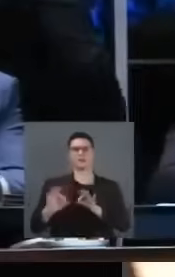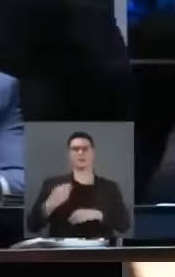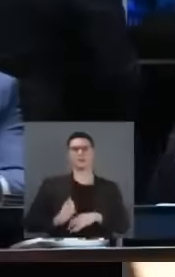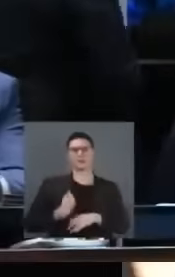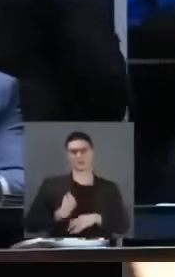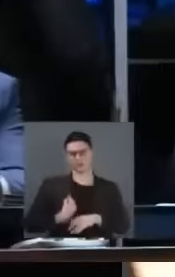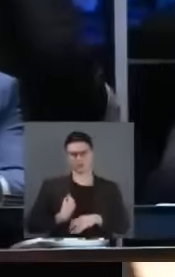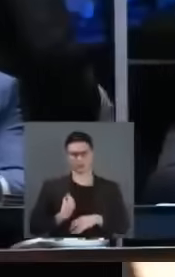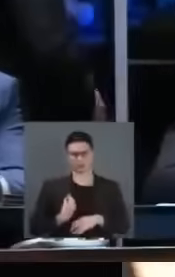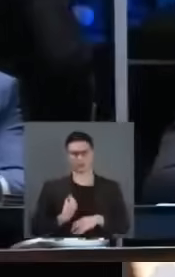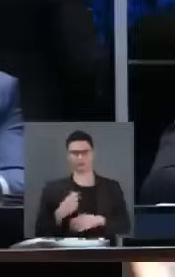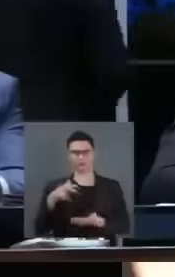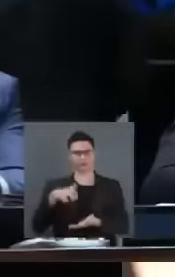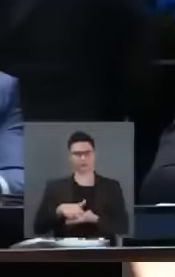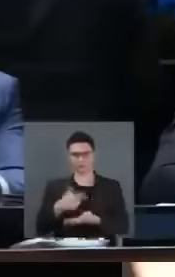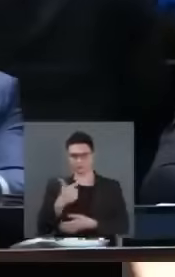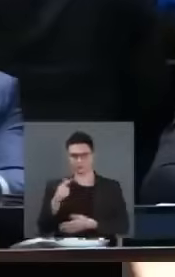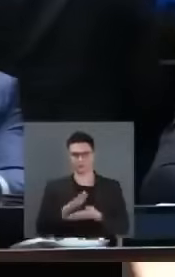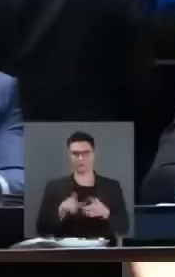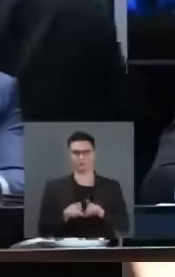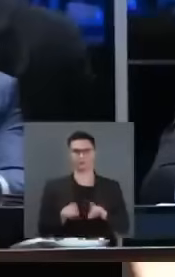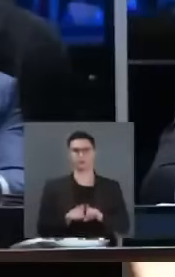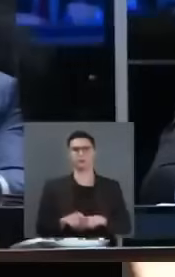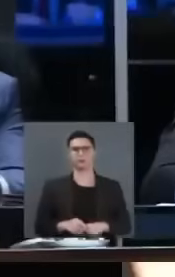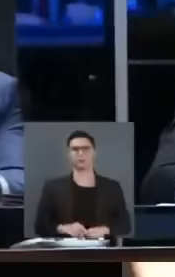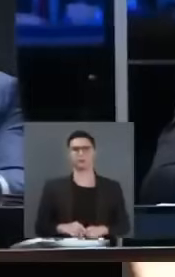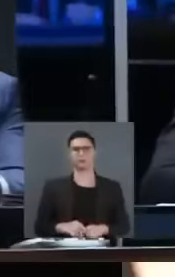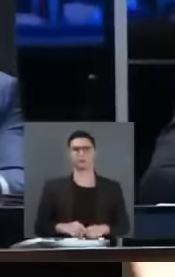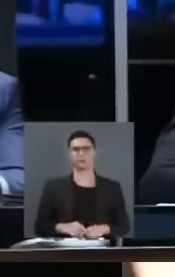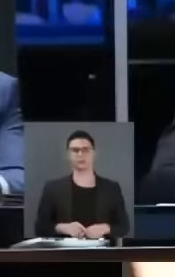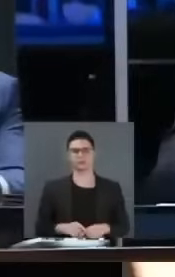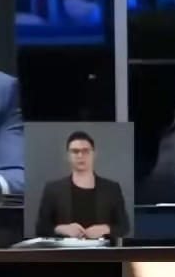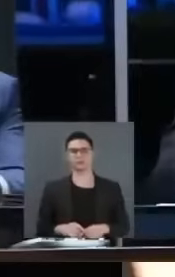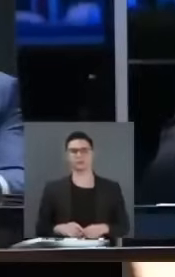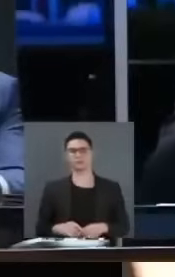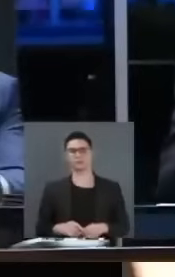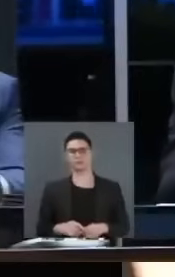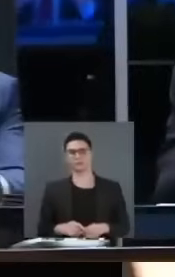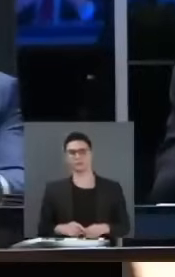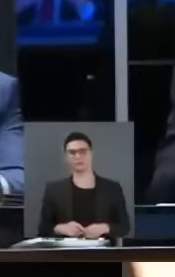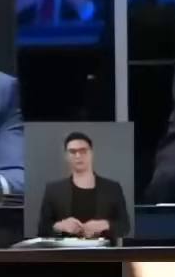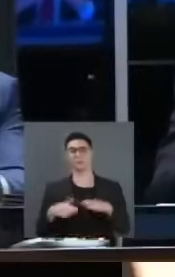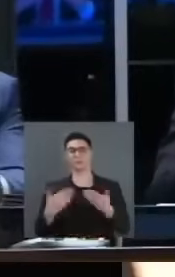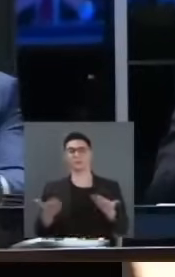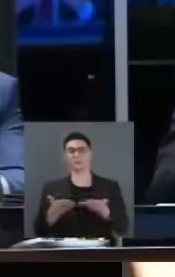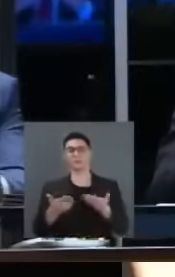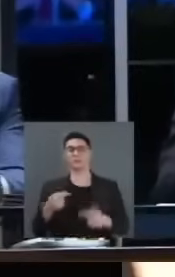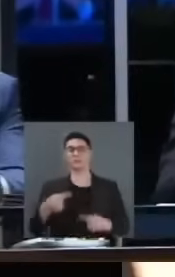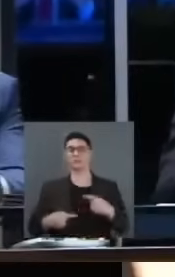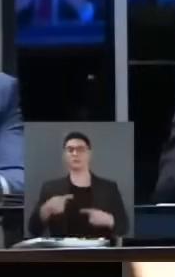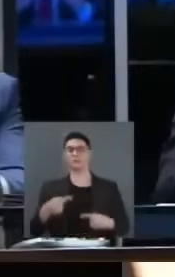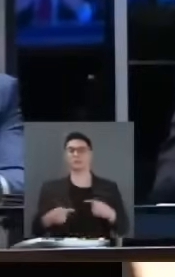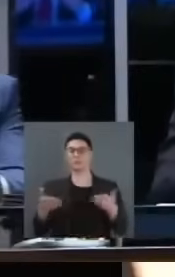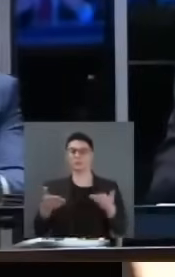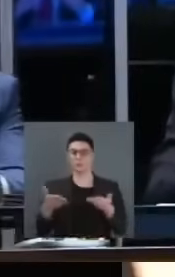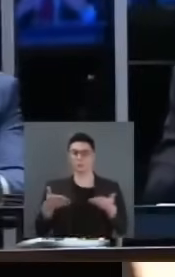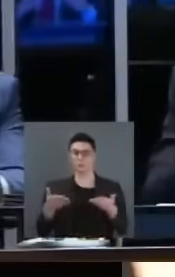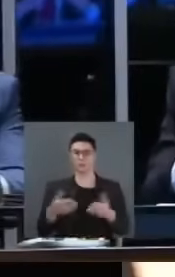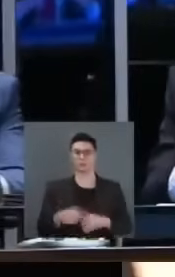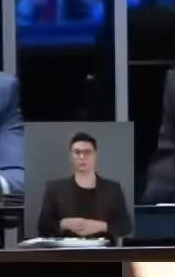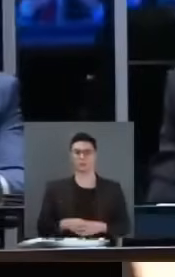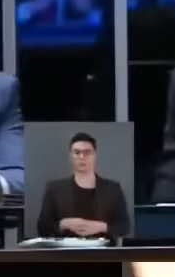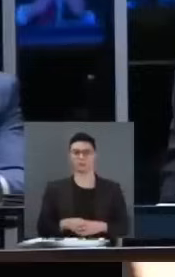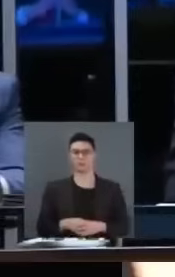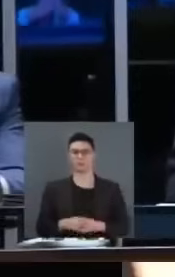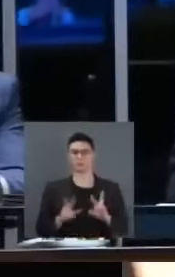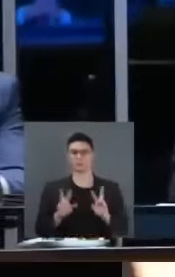também de gerar e de não punir a mãe que pratica o aborto. Então, nós estamos discutindo, nesse instante, um